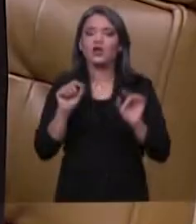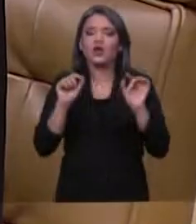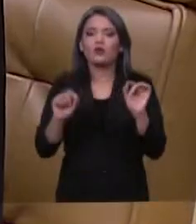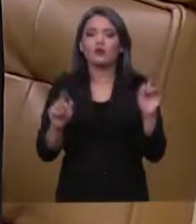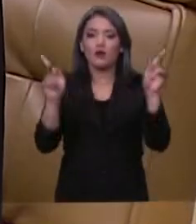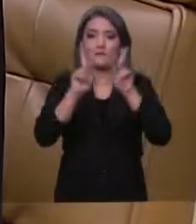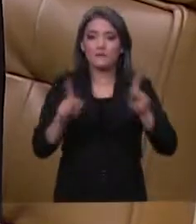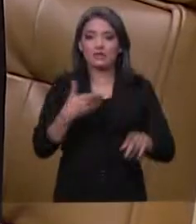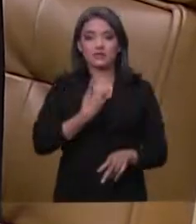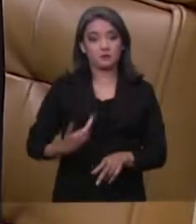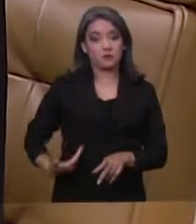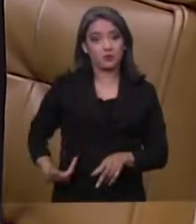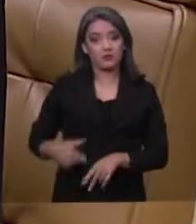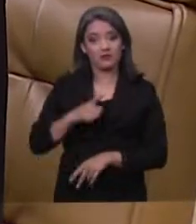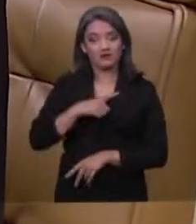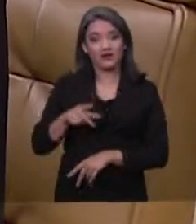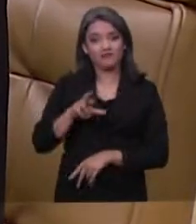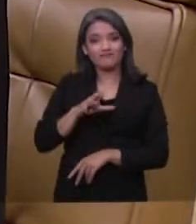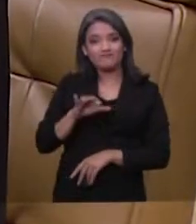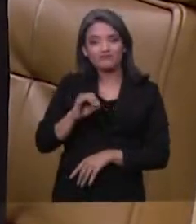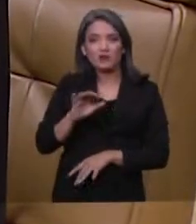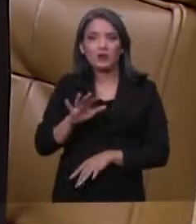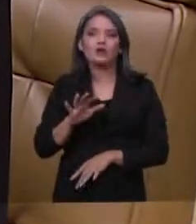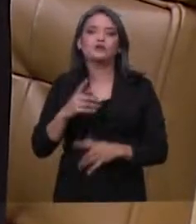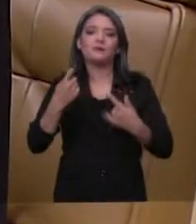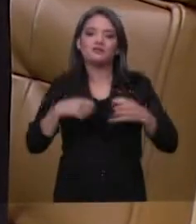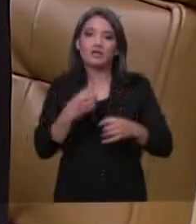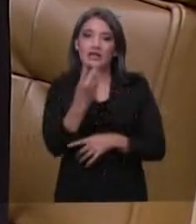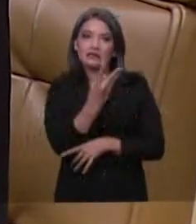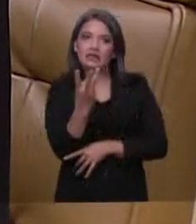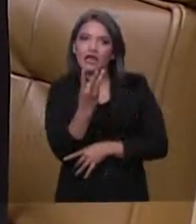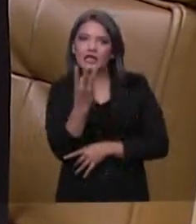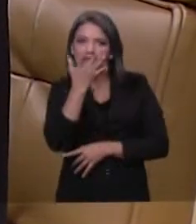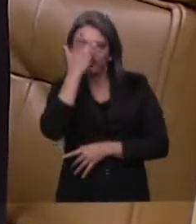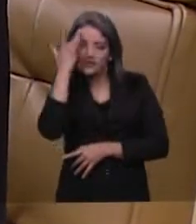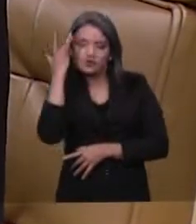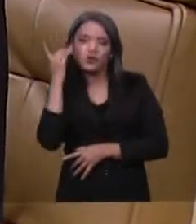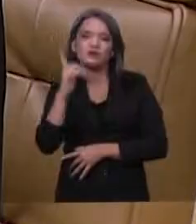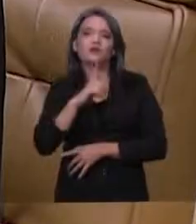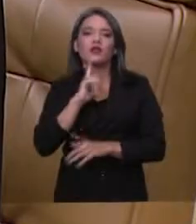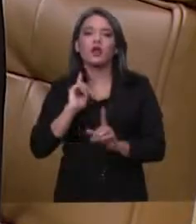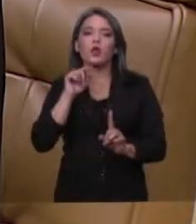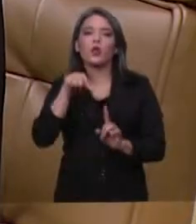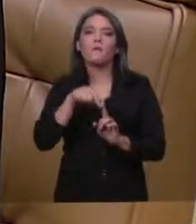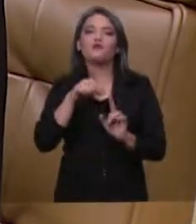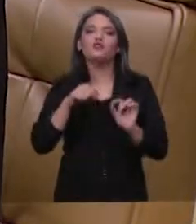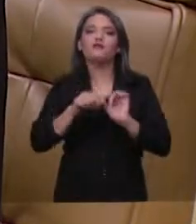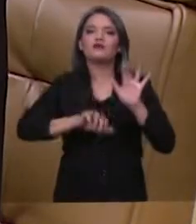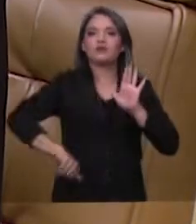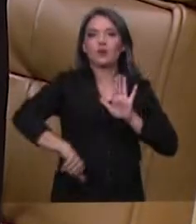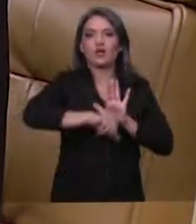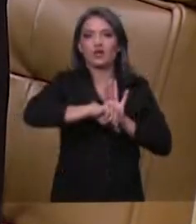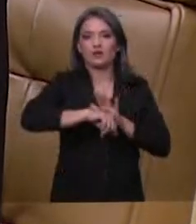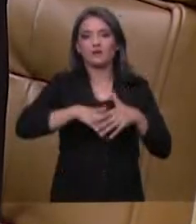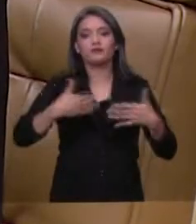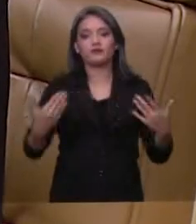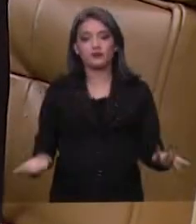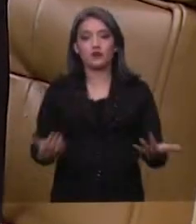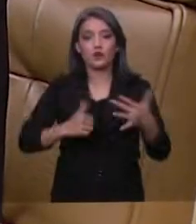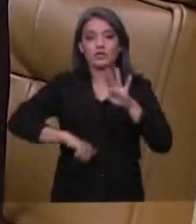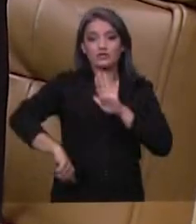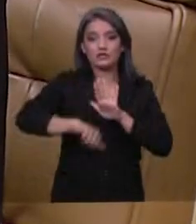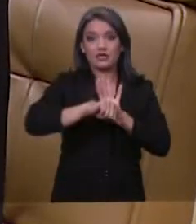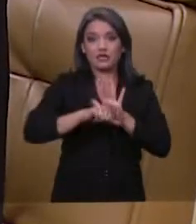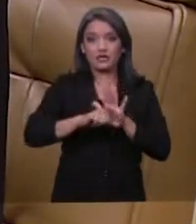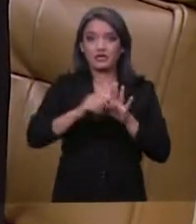estável permanente de ao menos 3 pessoas para o fim específico de cometer delitos. O delito de associação criminosa é formal e